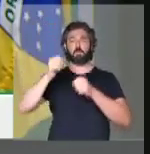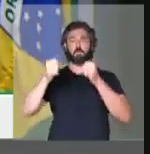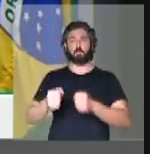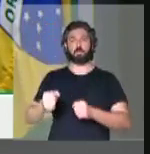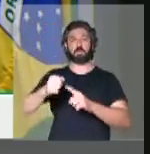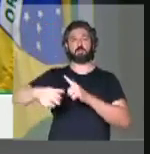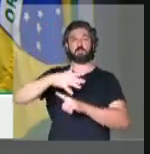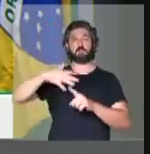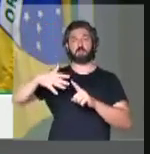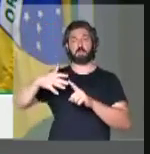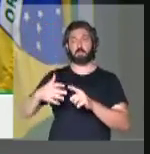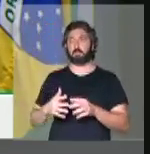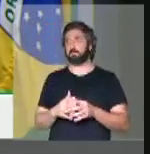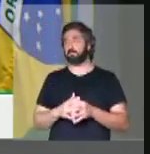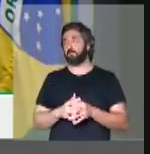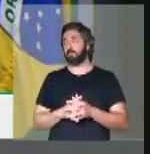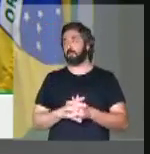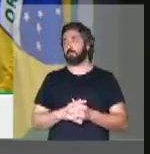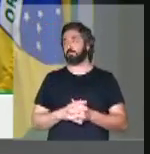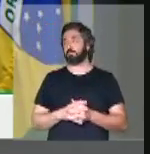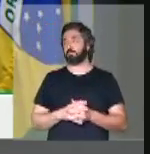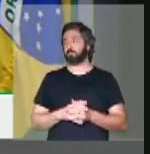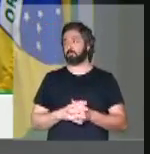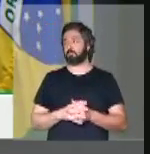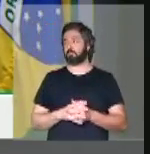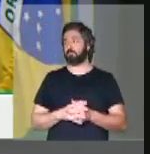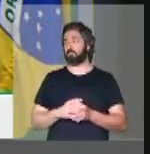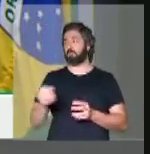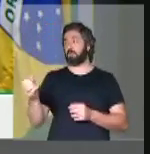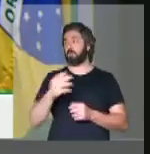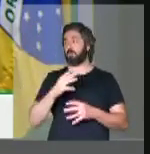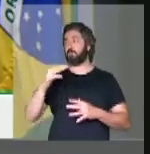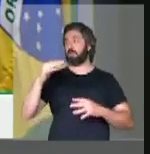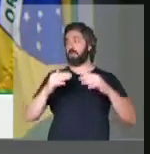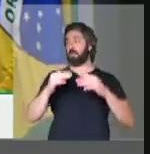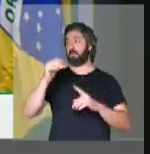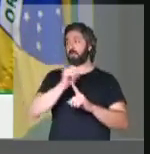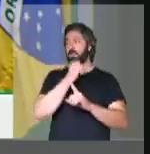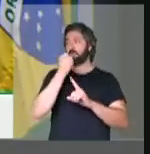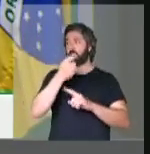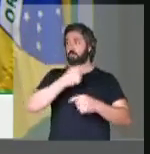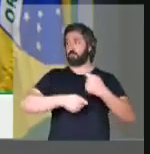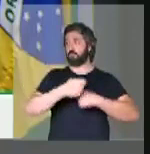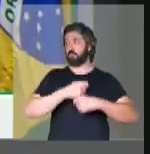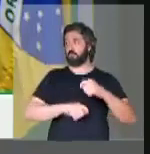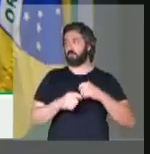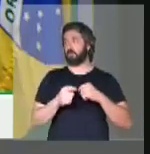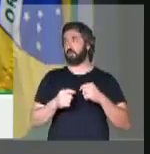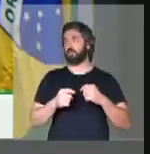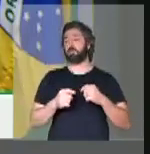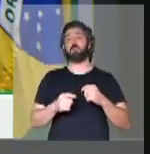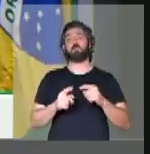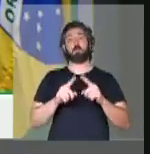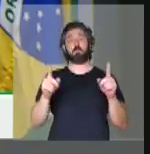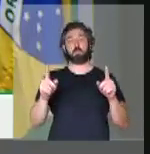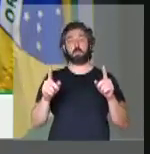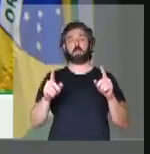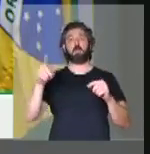poder da sociedade. Daí viria um novo equilíbrio socioeconômico